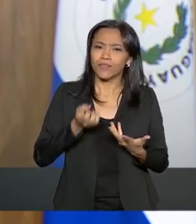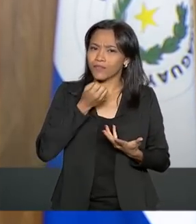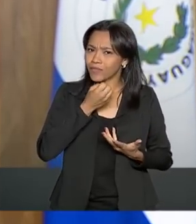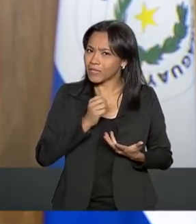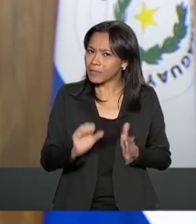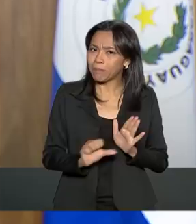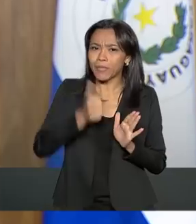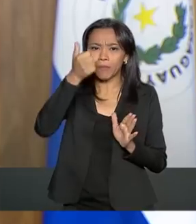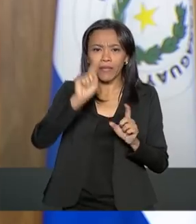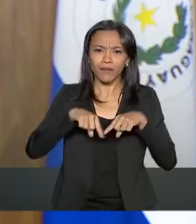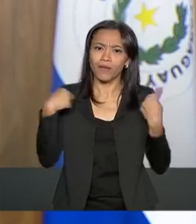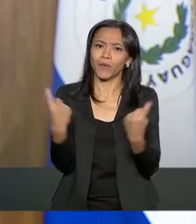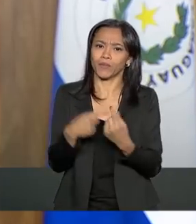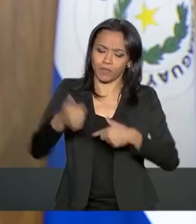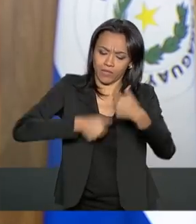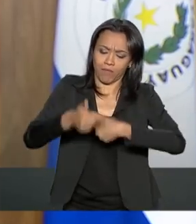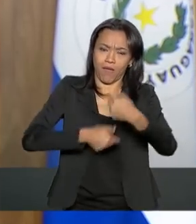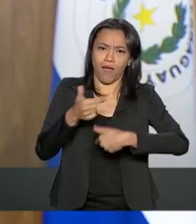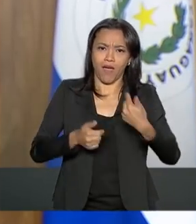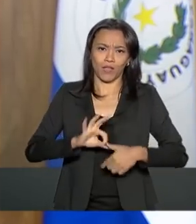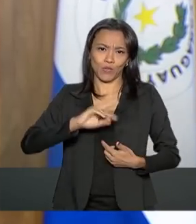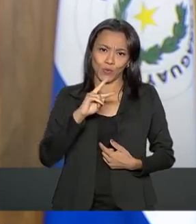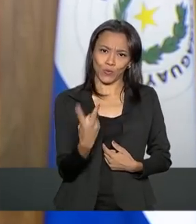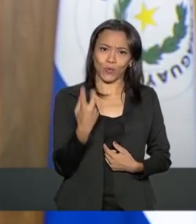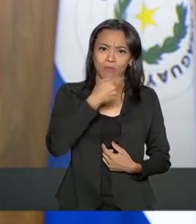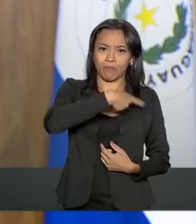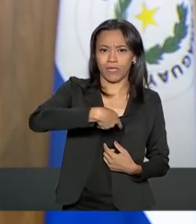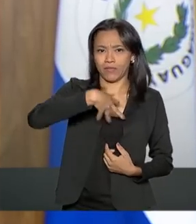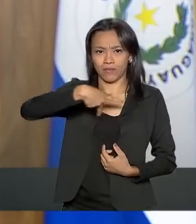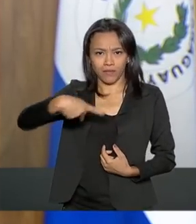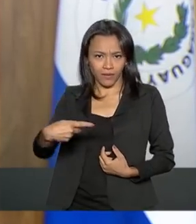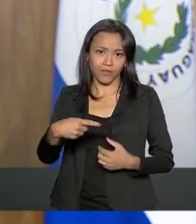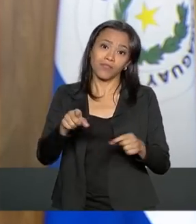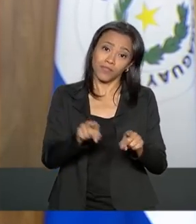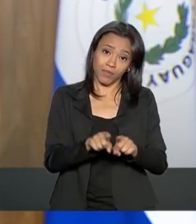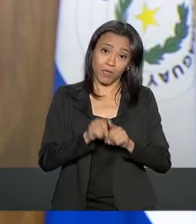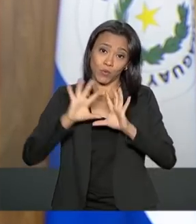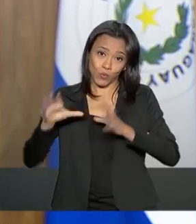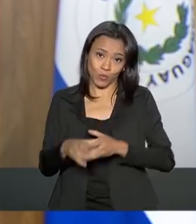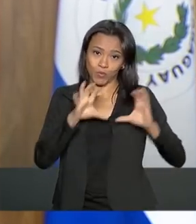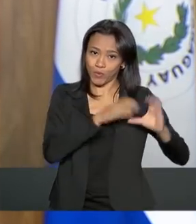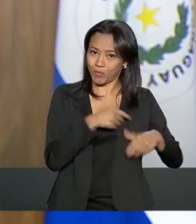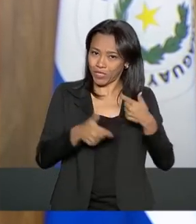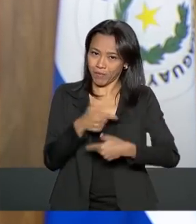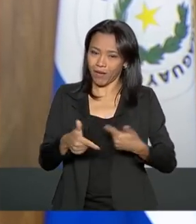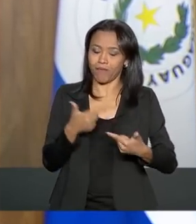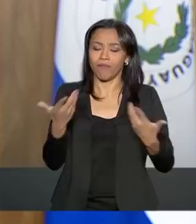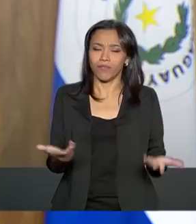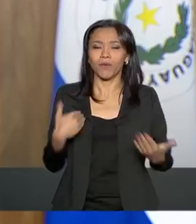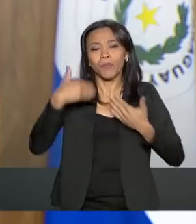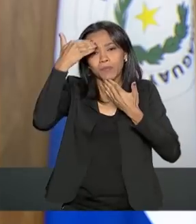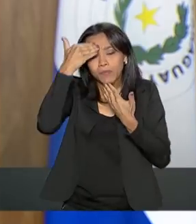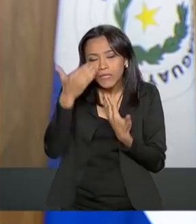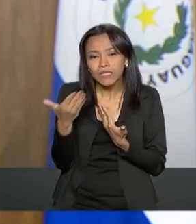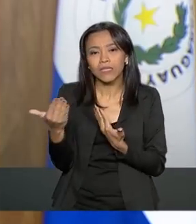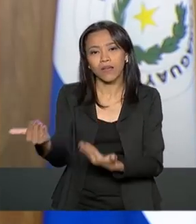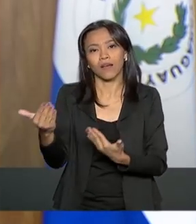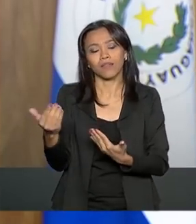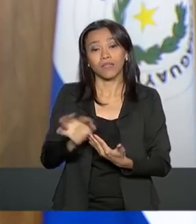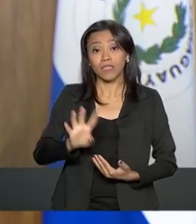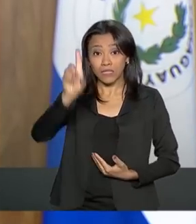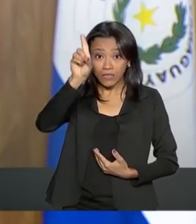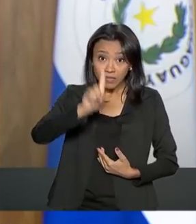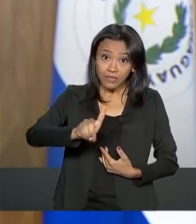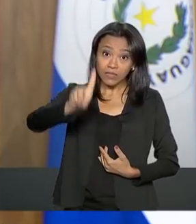primeira reunião de trabalho entre os presidentes e entre os nossos gabinetes. Muito obrigado e que